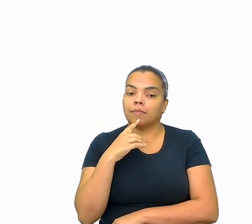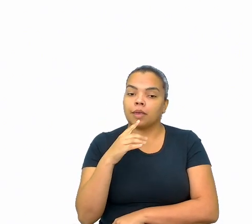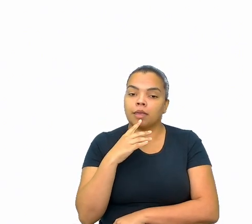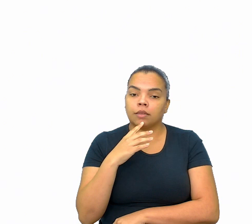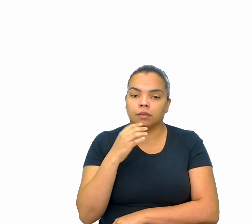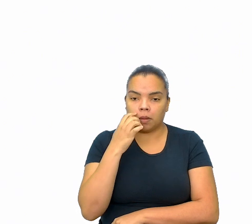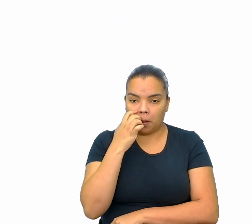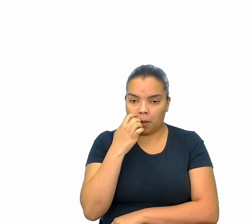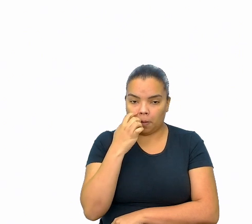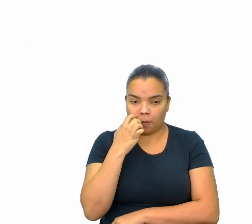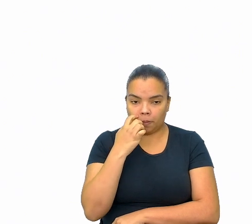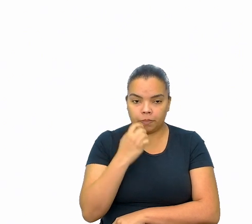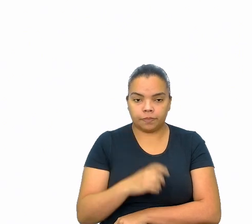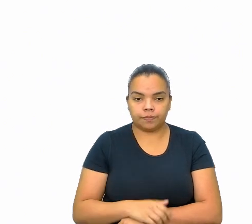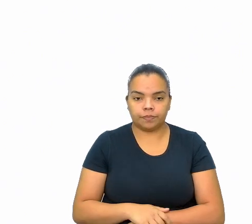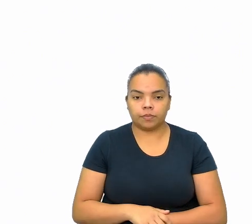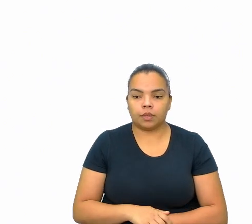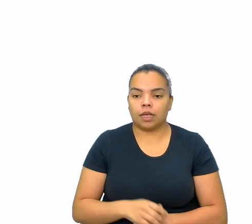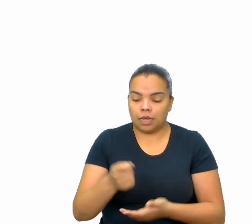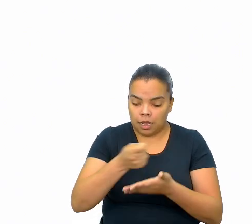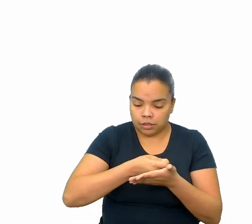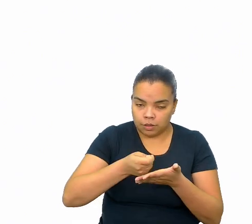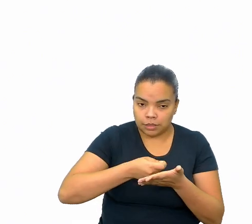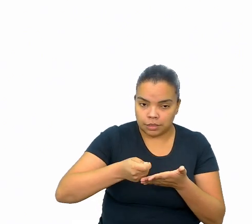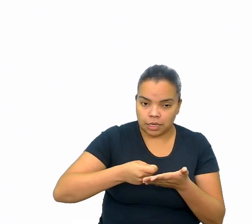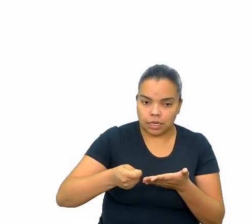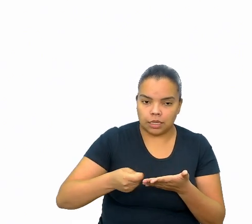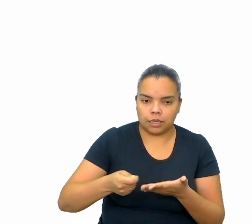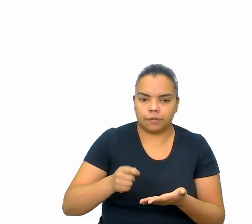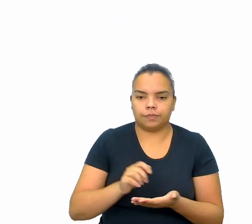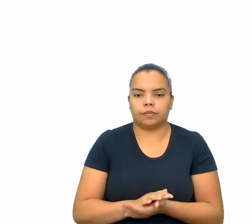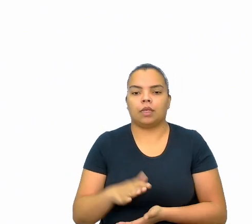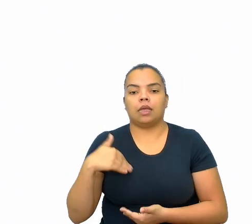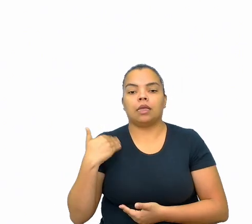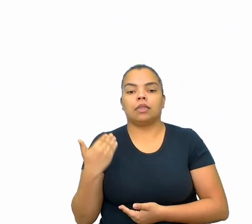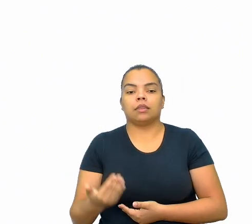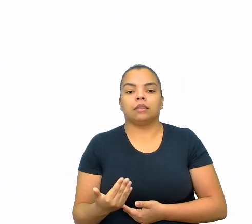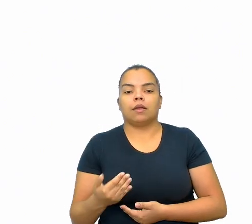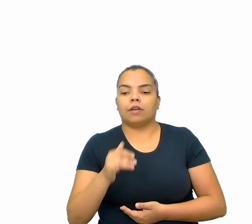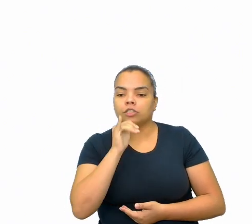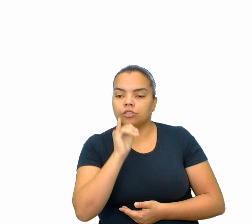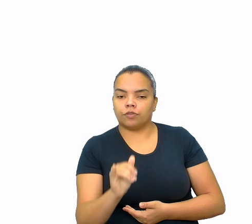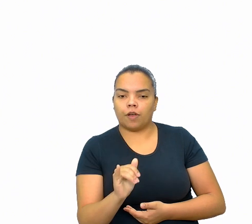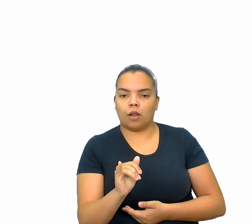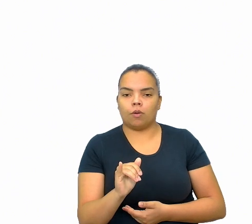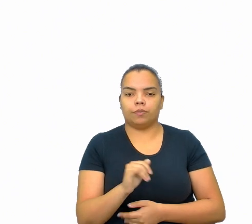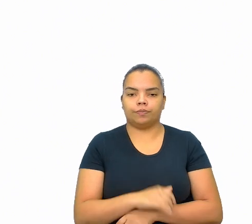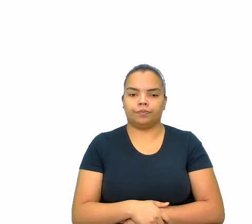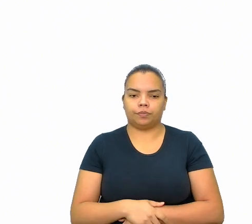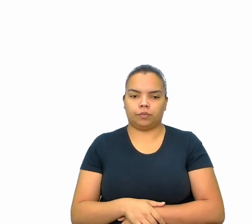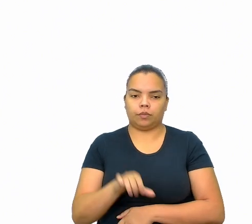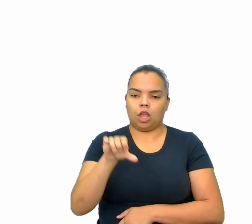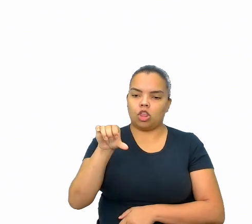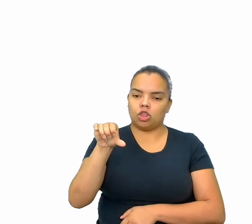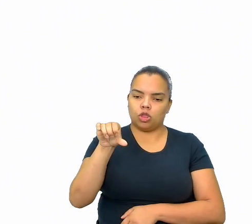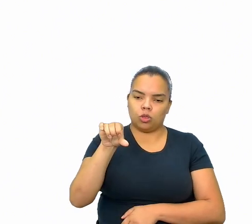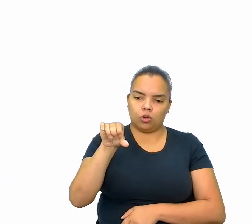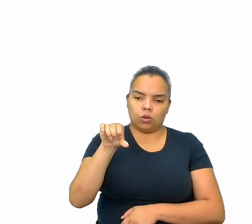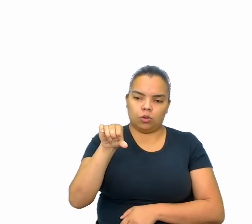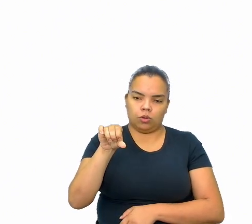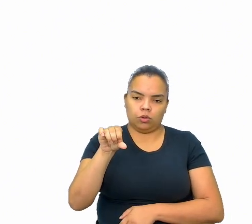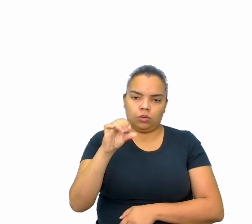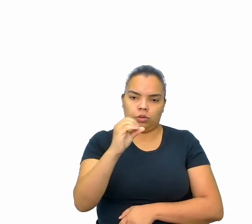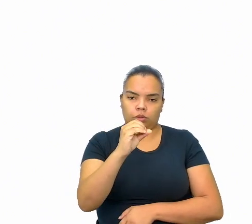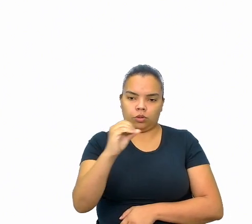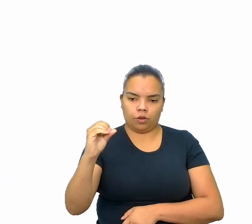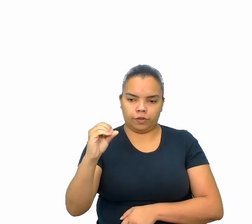em relação à escrita de números. Então, a gente ditou aí para essa criança, né? Então,